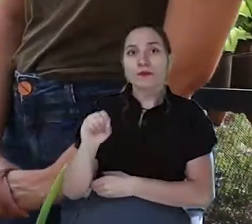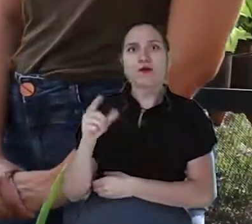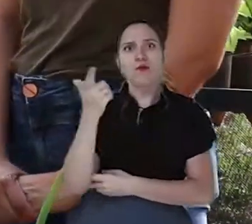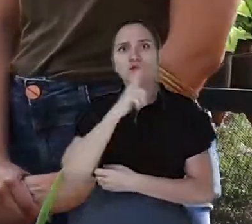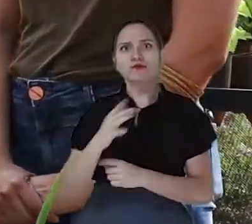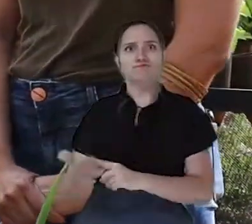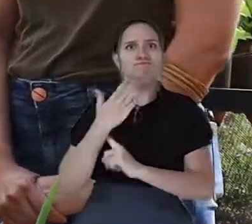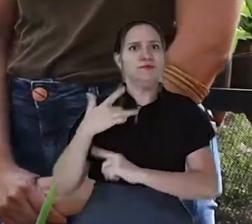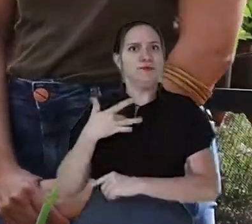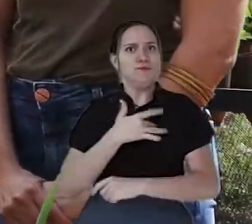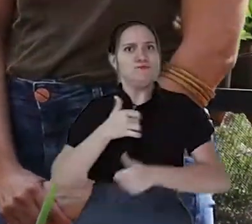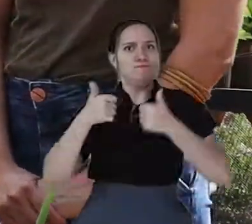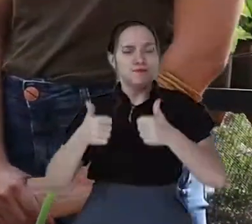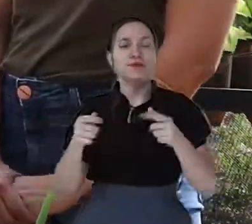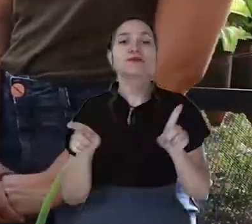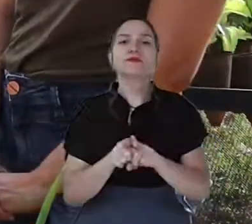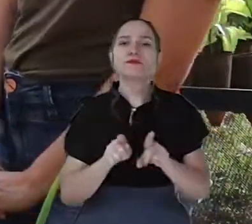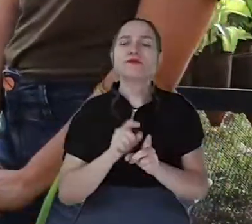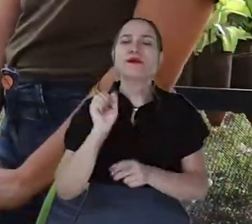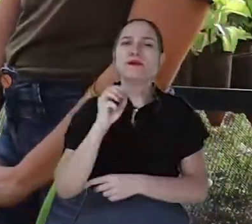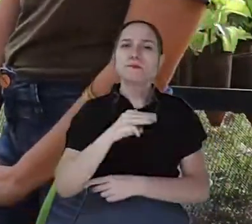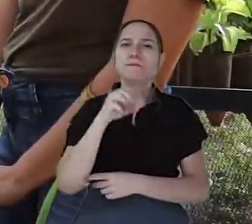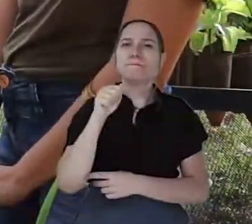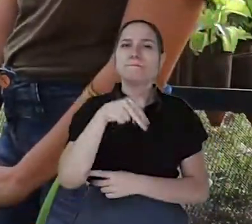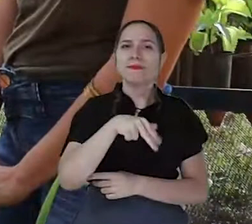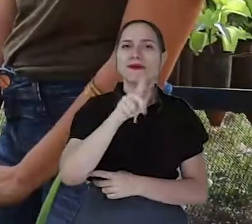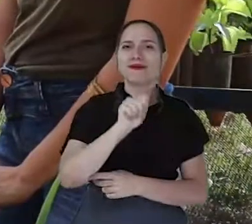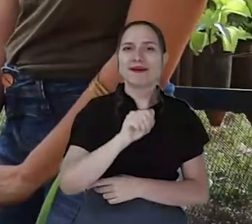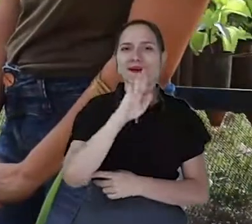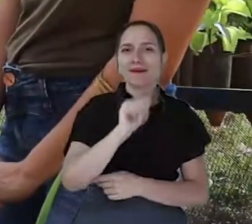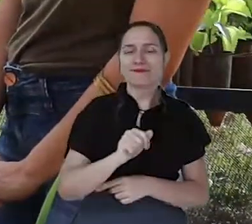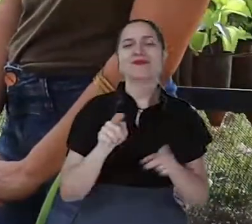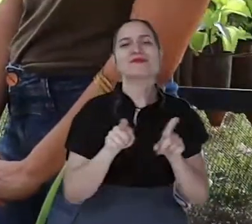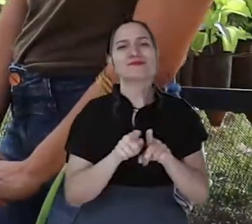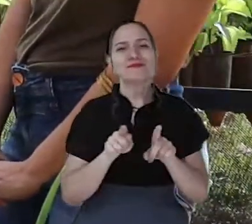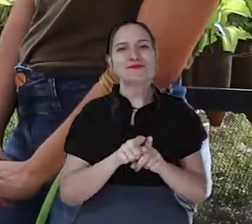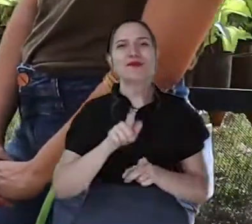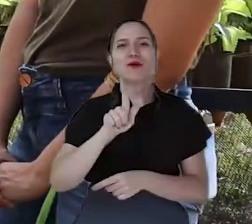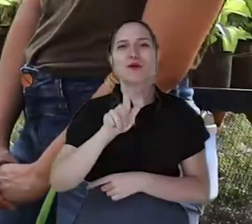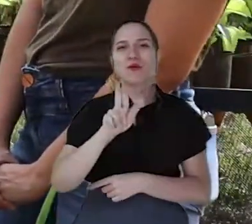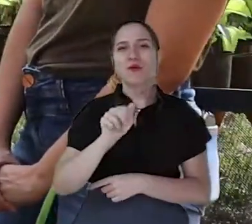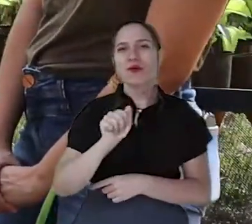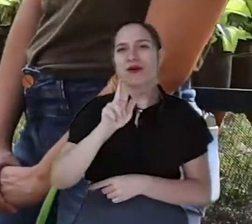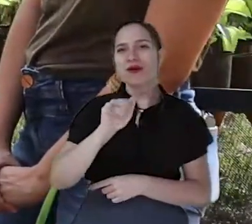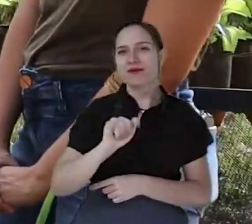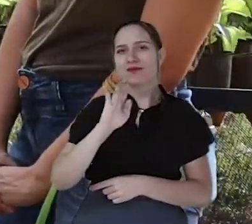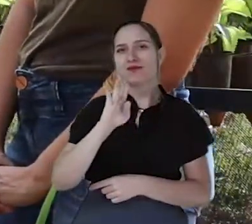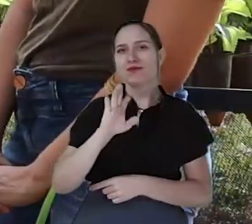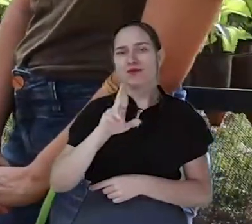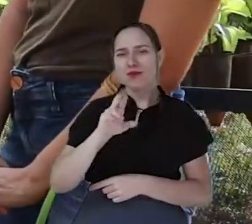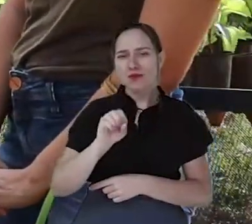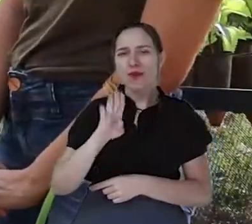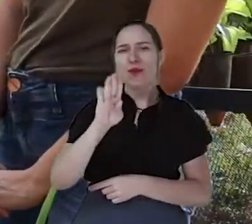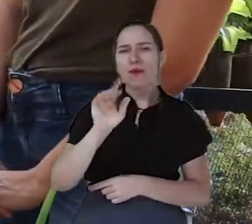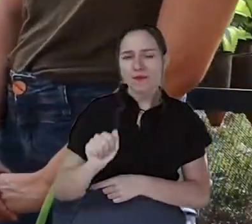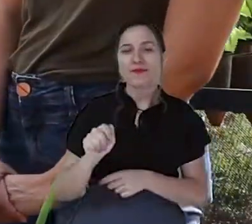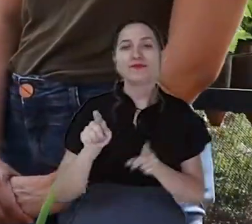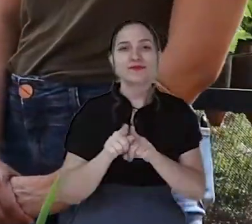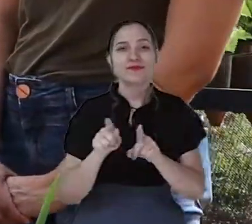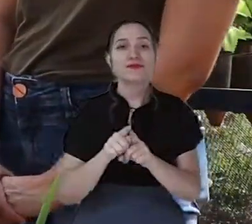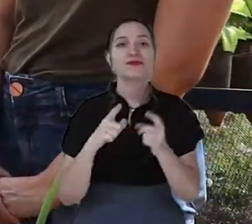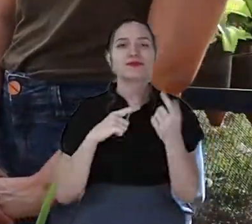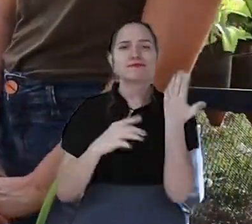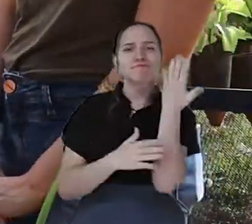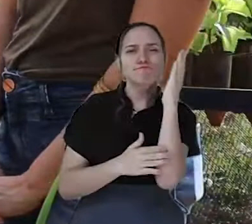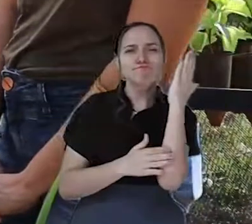nós temos a gabiroba, nós temos a própria guariroba, que é essa palmeira que nós comemos ali, o palmito, né, amargo, é uma planta nativa